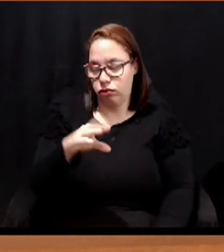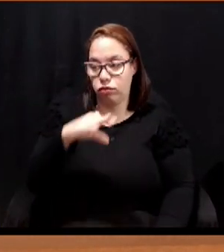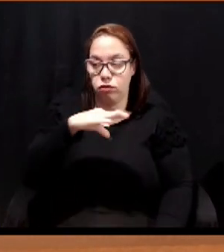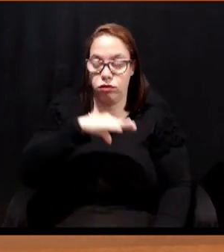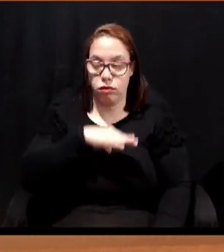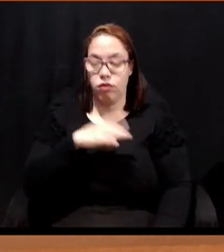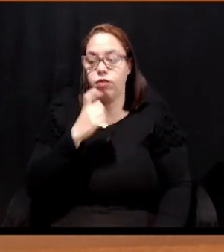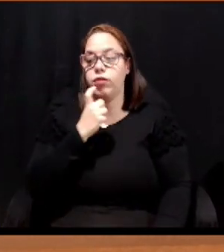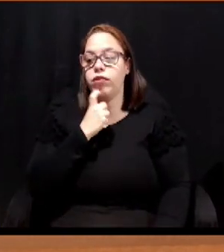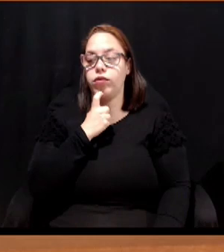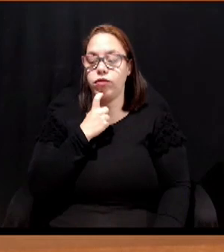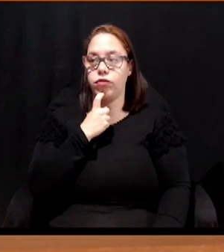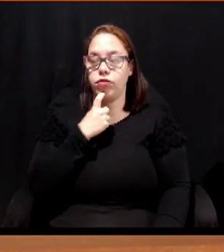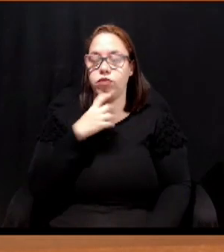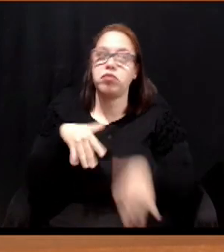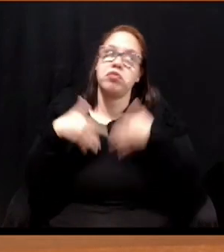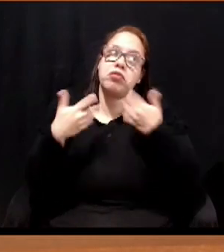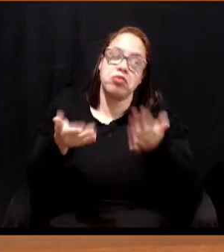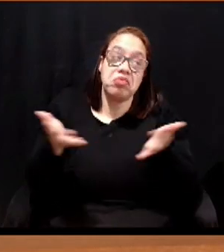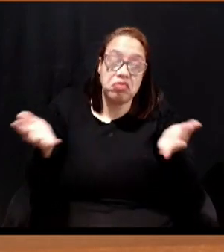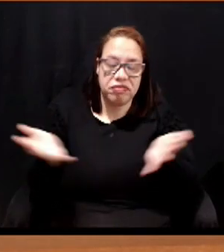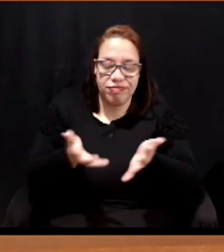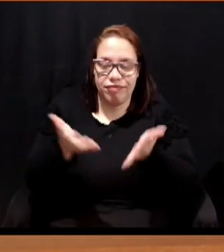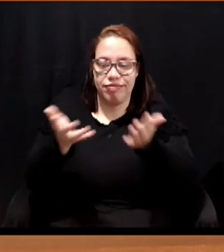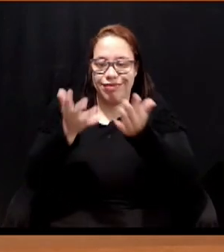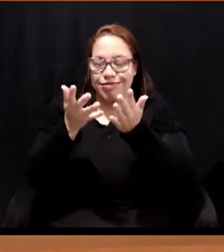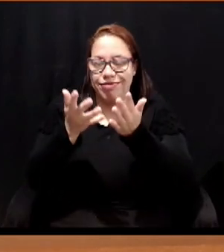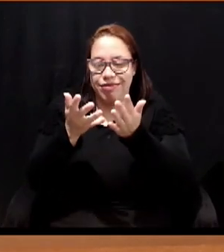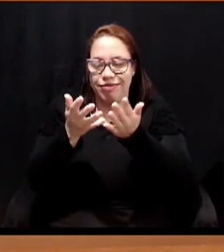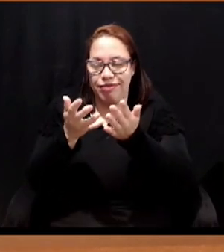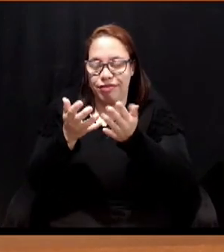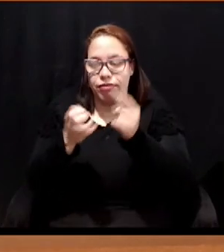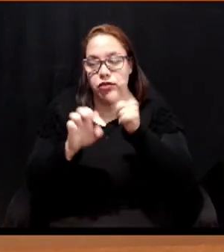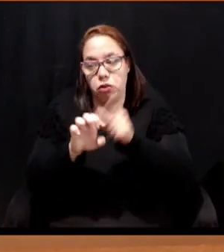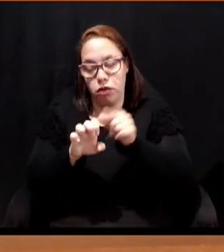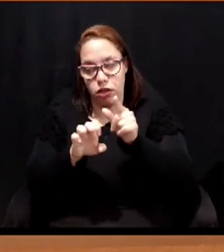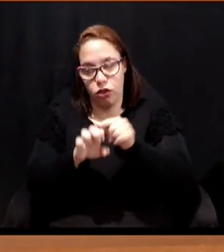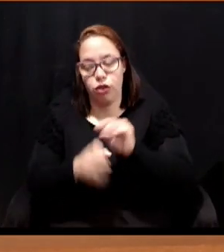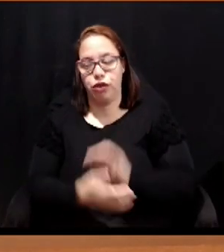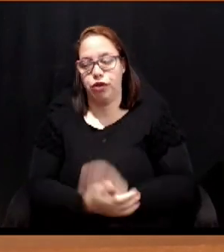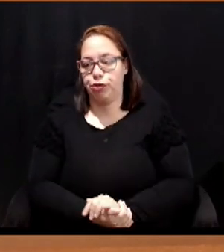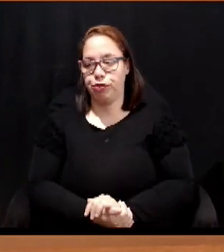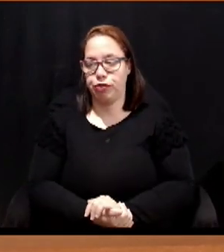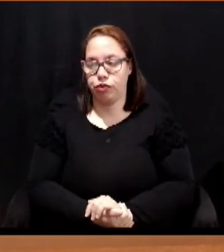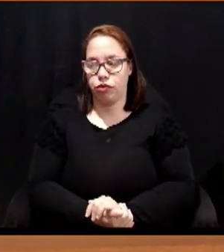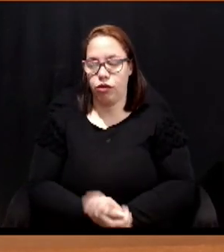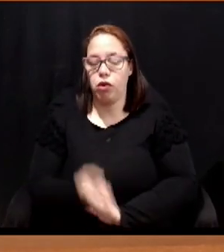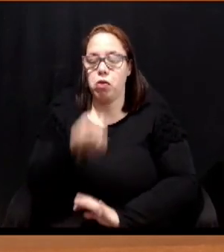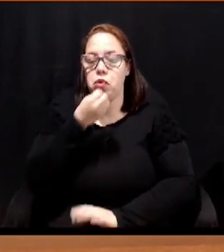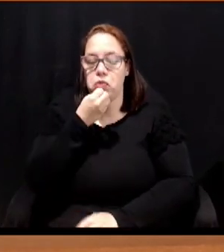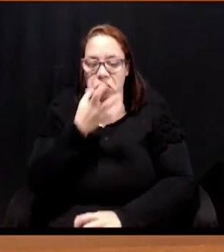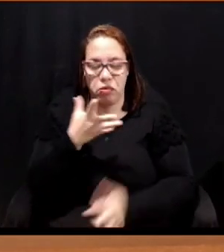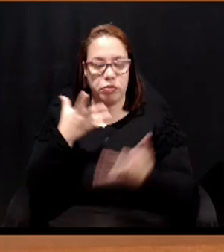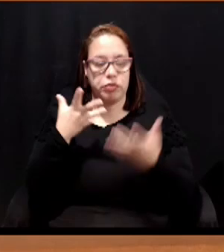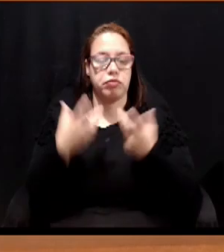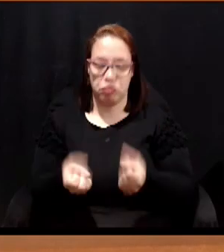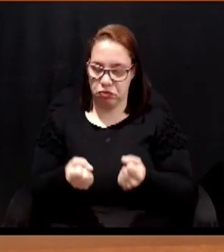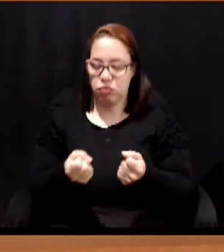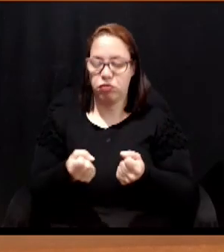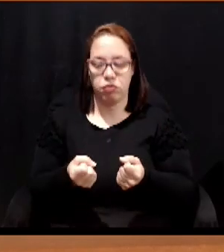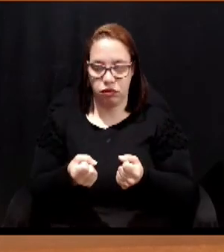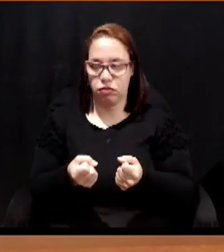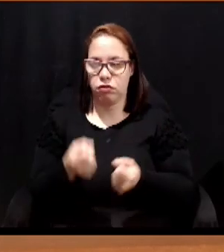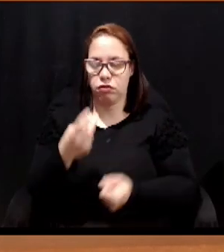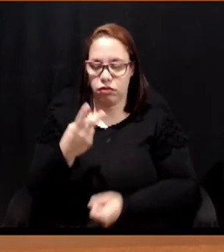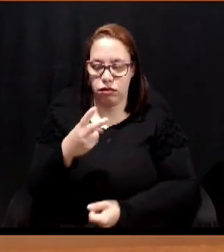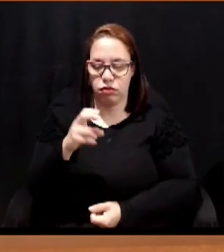Campinas, além de incentivar o empreendedorismo, né? Isso foi muito bem recebido. Em